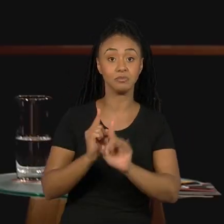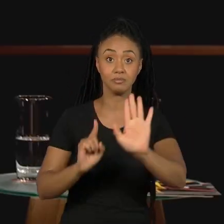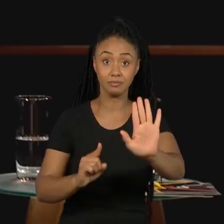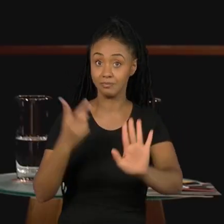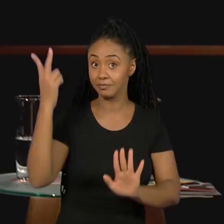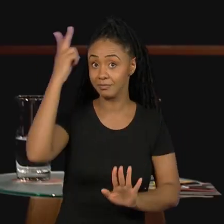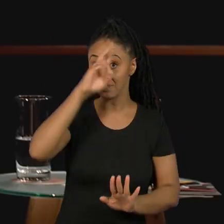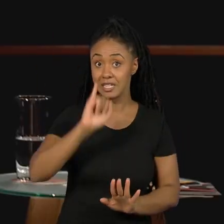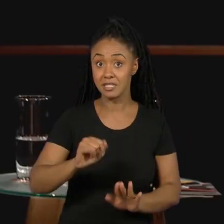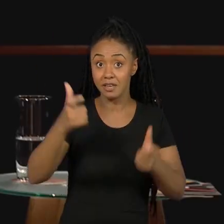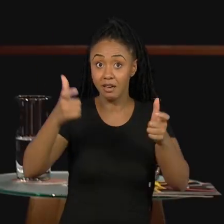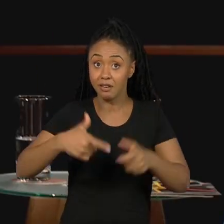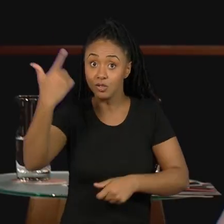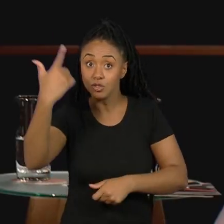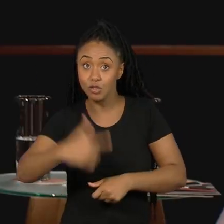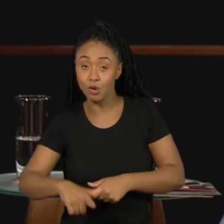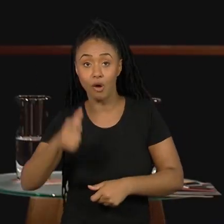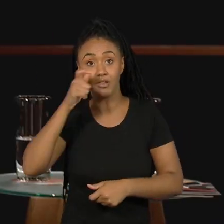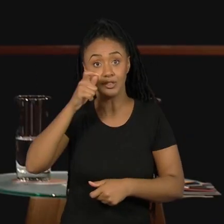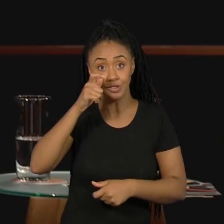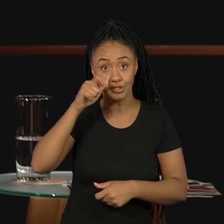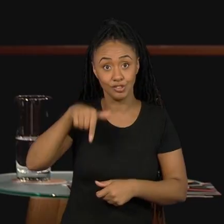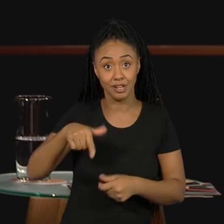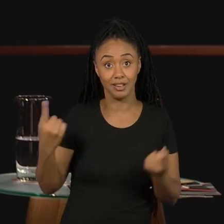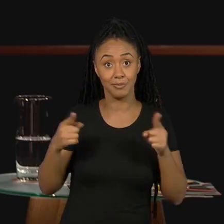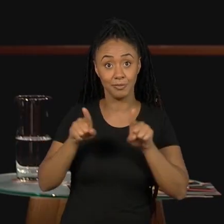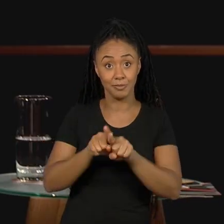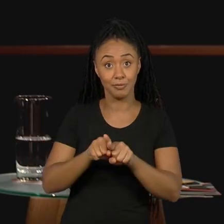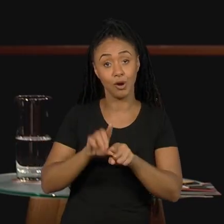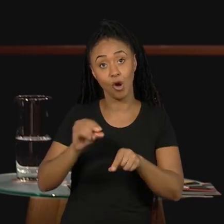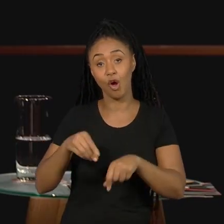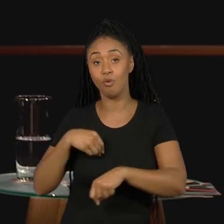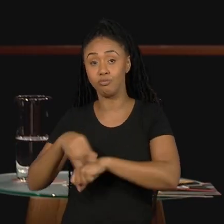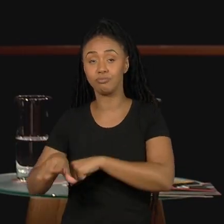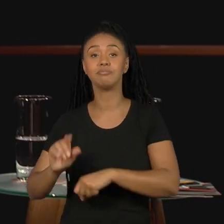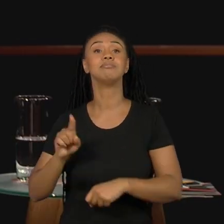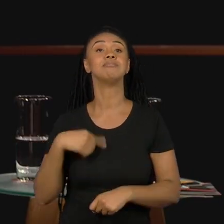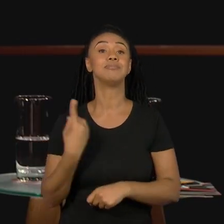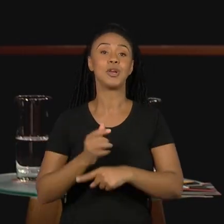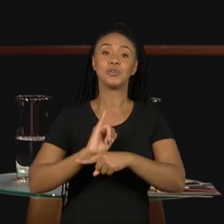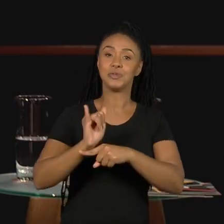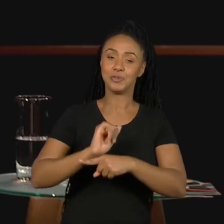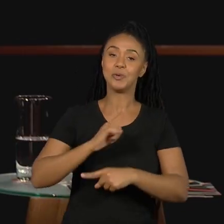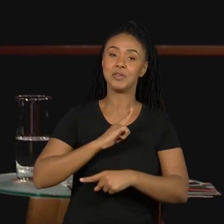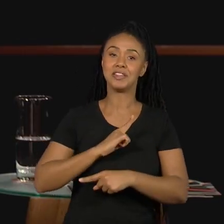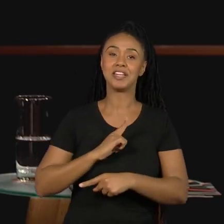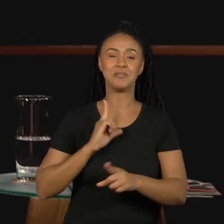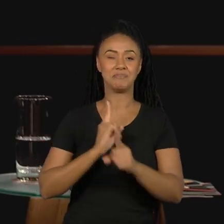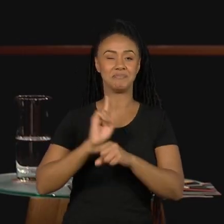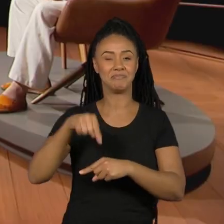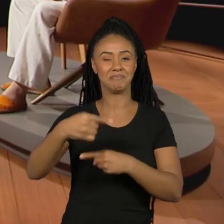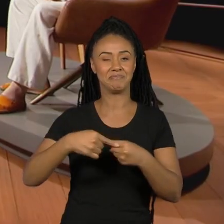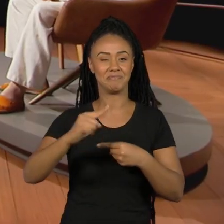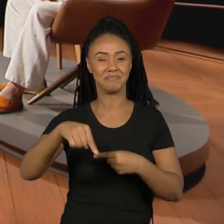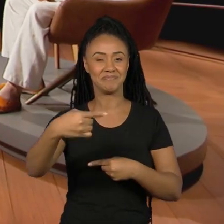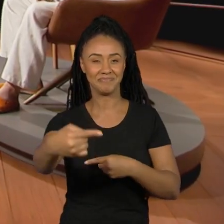que quem quiser ver, rever ou recomendar o nosso programa, está disponível na nossa página no YouTube. Até a semana que vem.